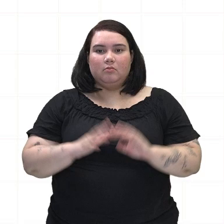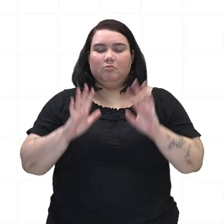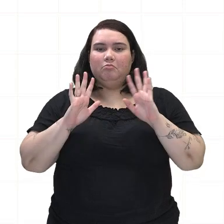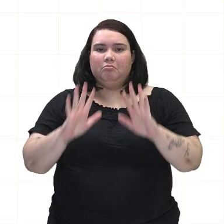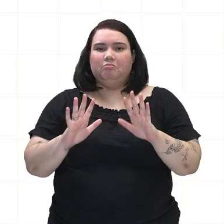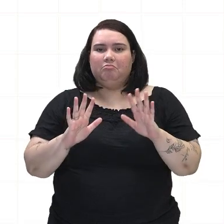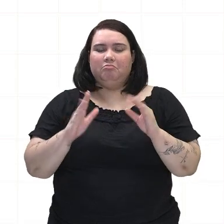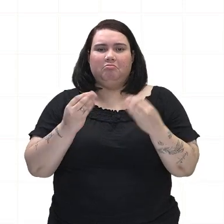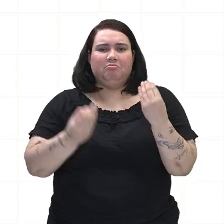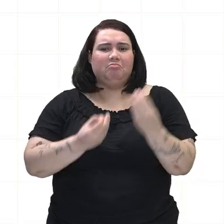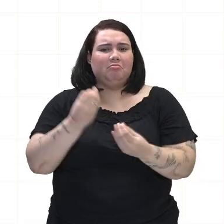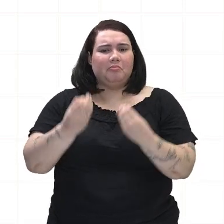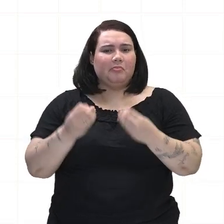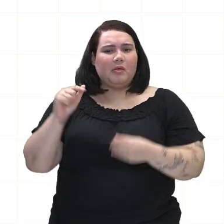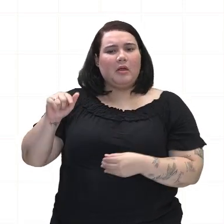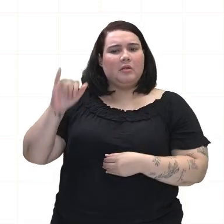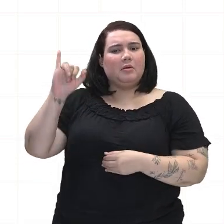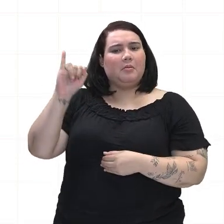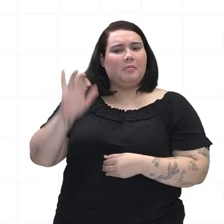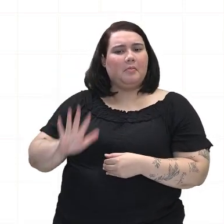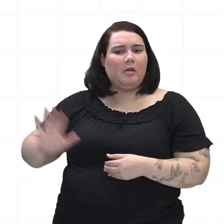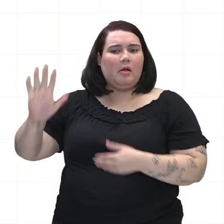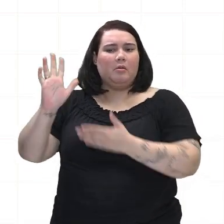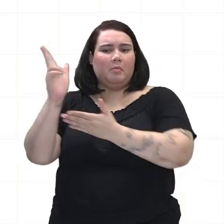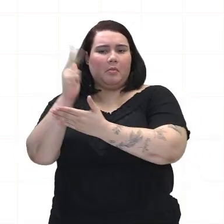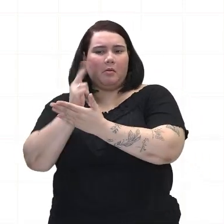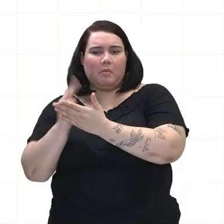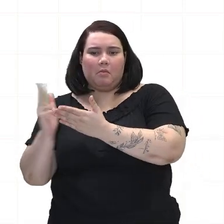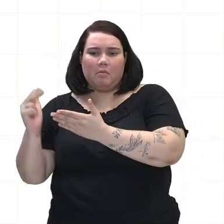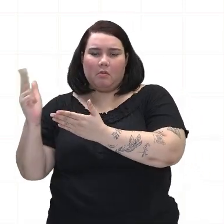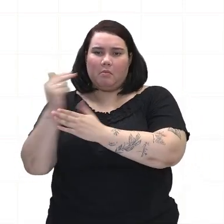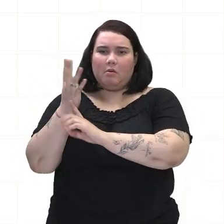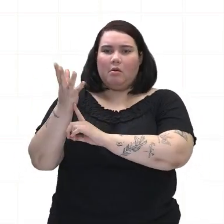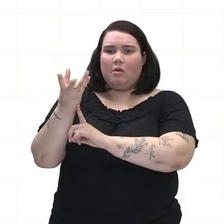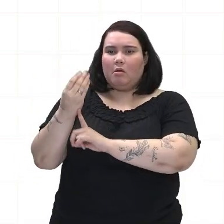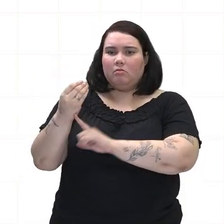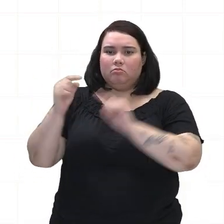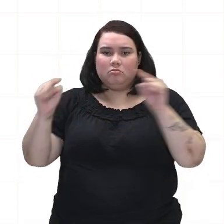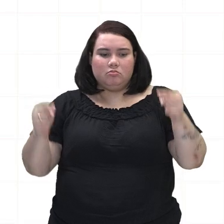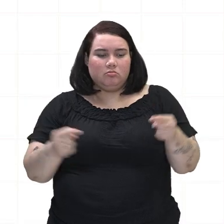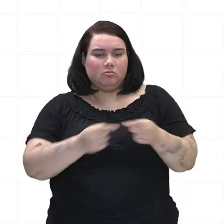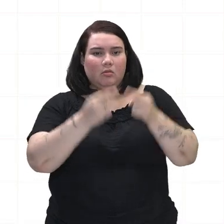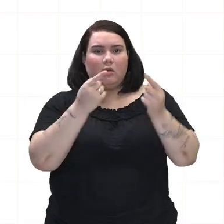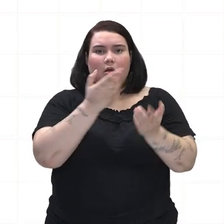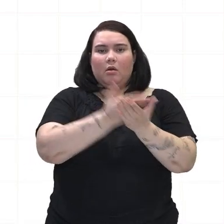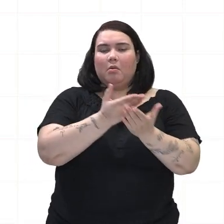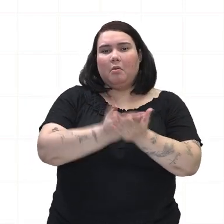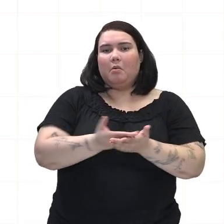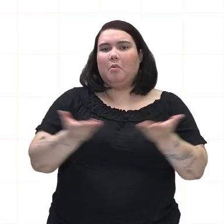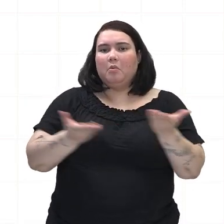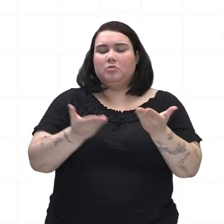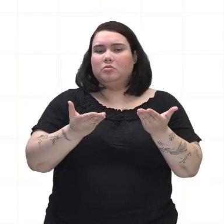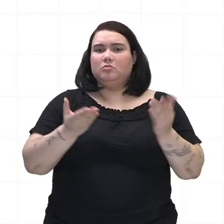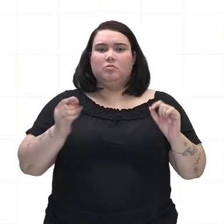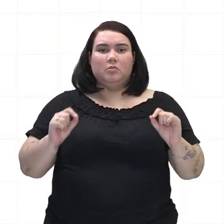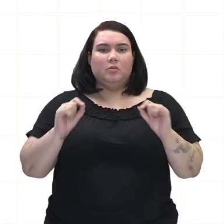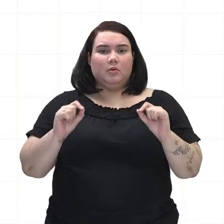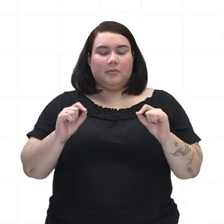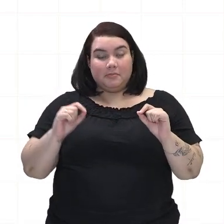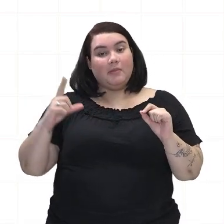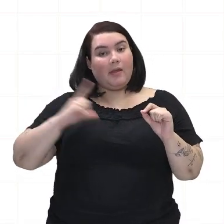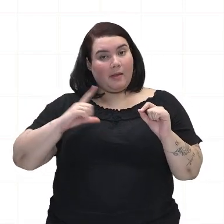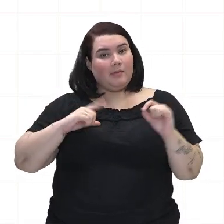a ver essa imagem do Modesto Brocos com a nossa aula? Tem tudo a